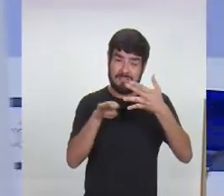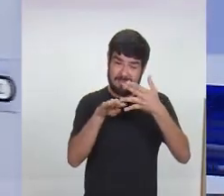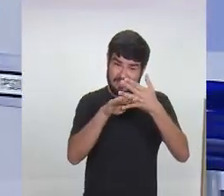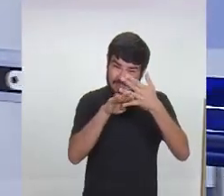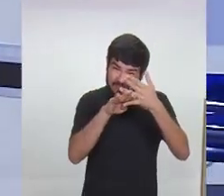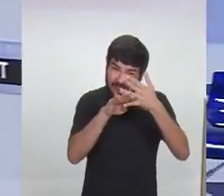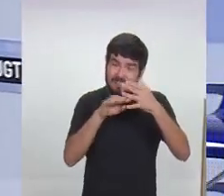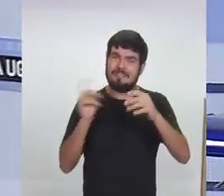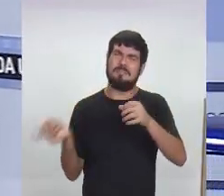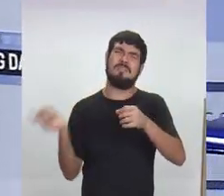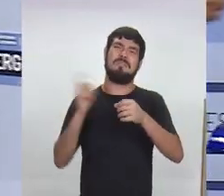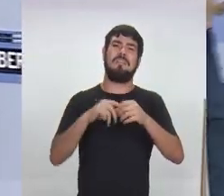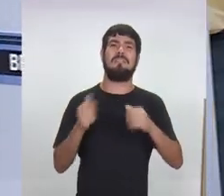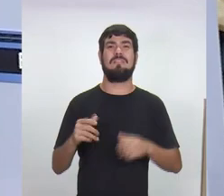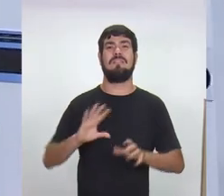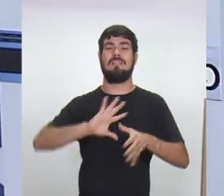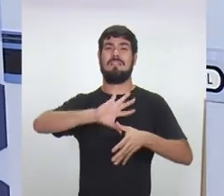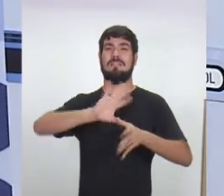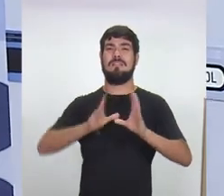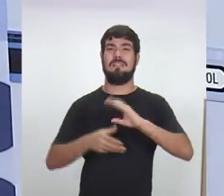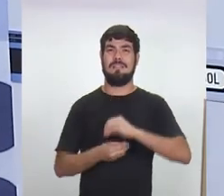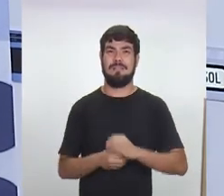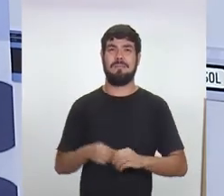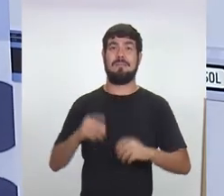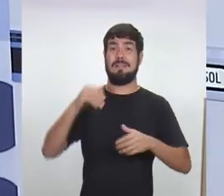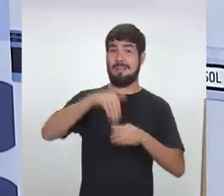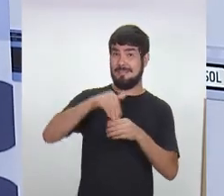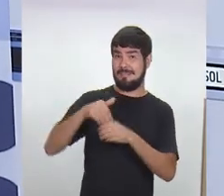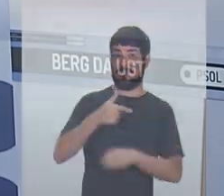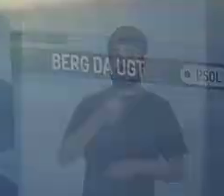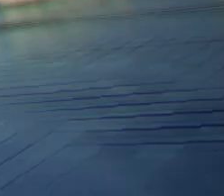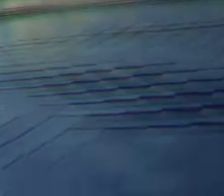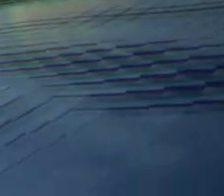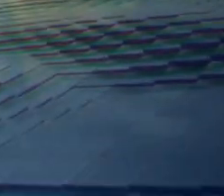está de volta à tv em tempo eleições de 2018